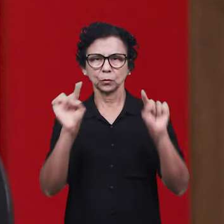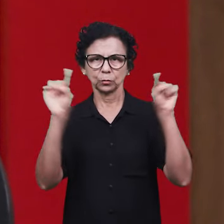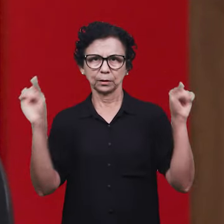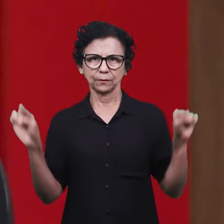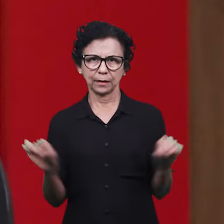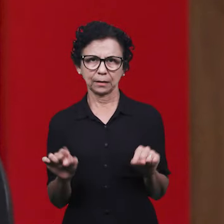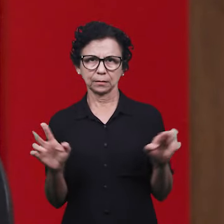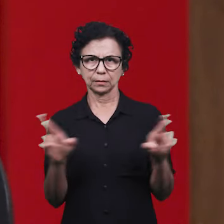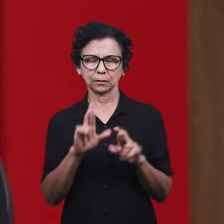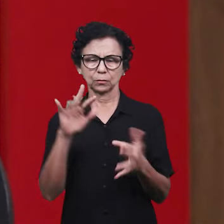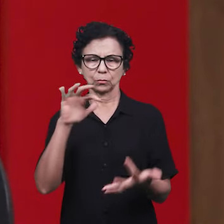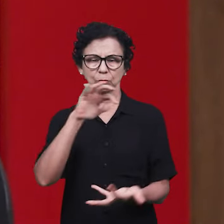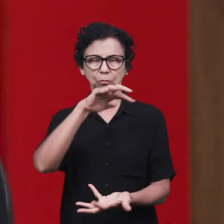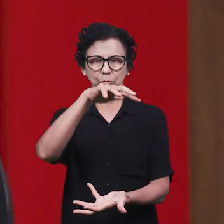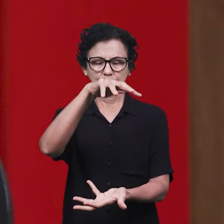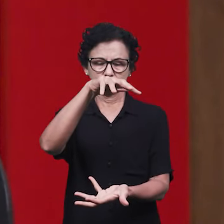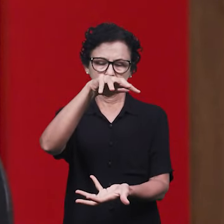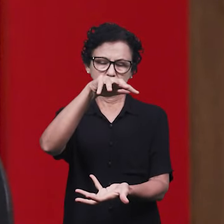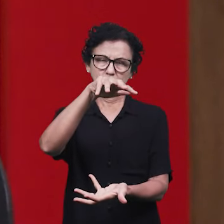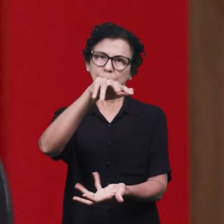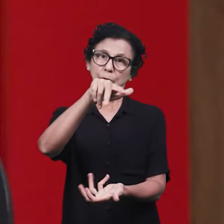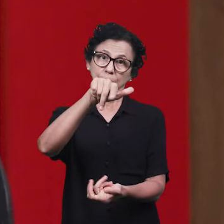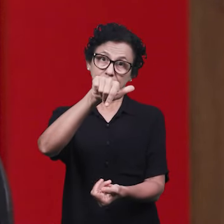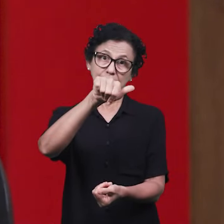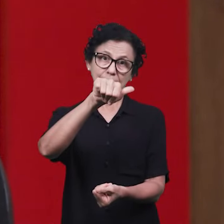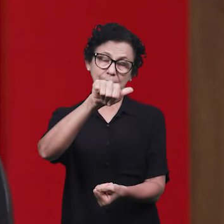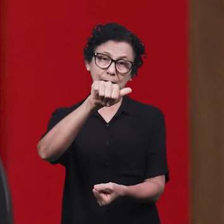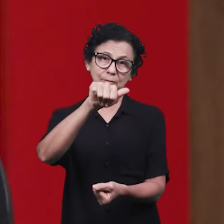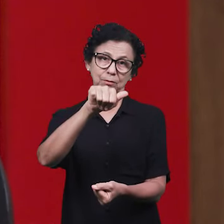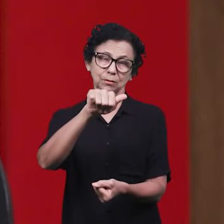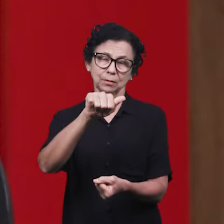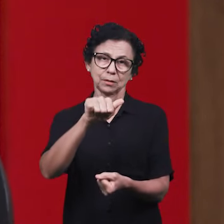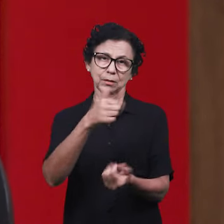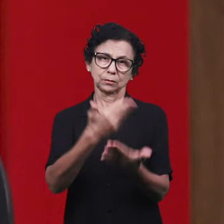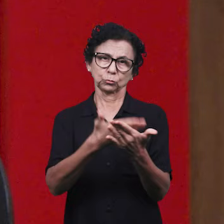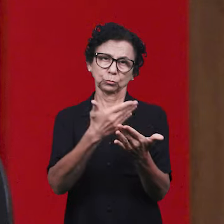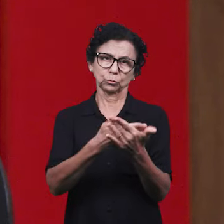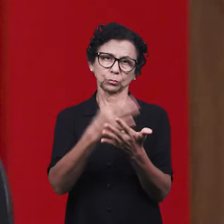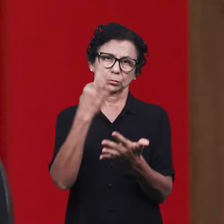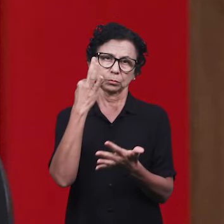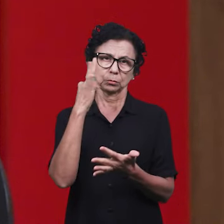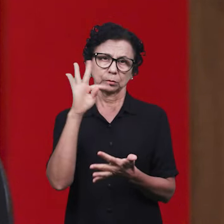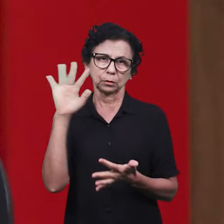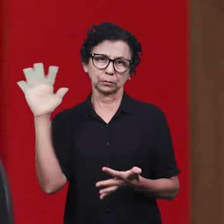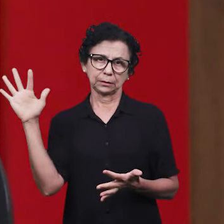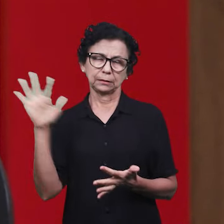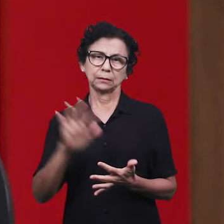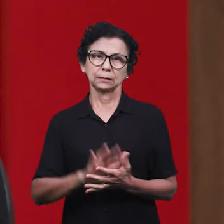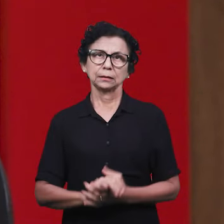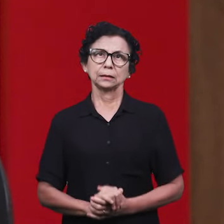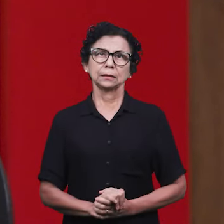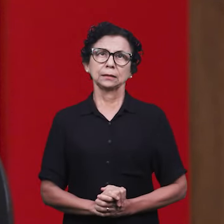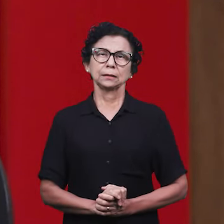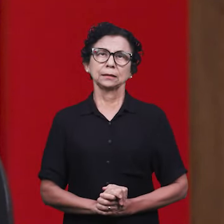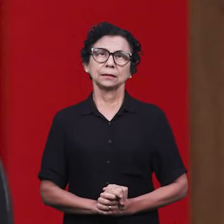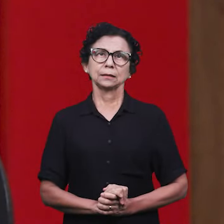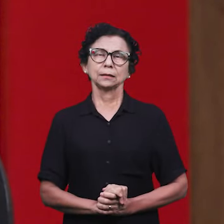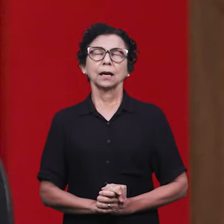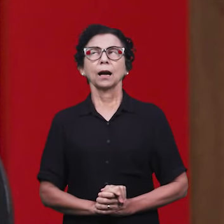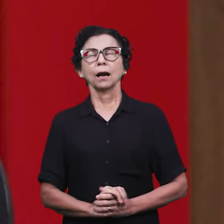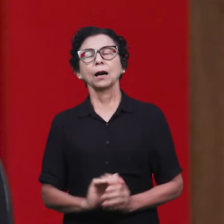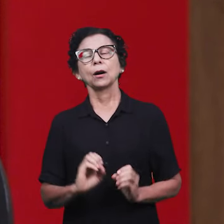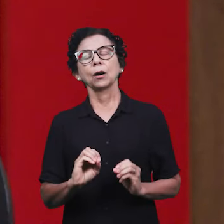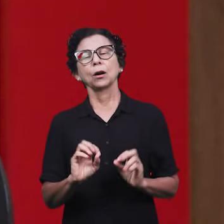universo, né? O universo, as teorias que se tem aí, é que ele saiu do simples